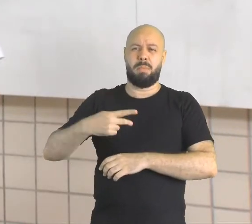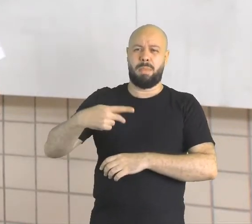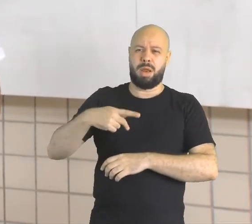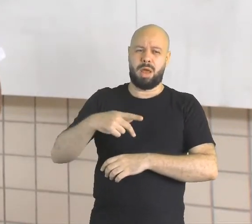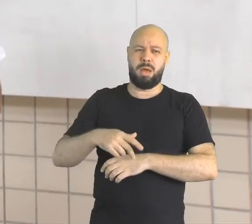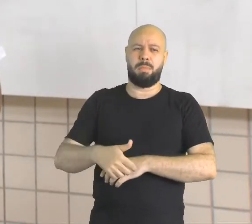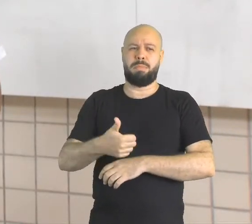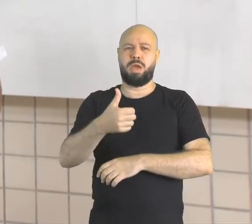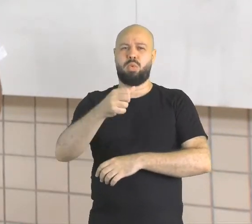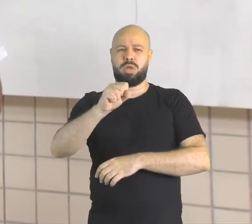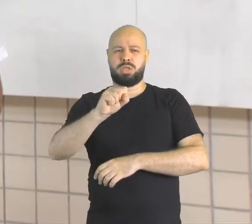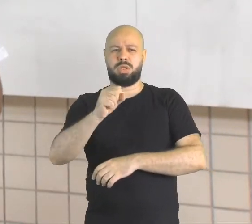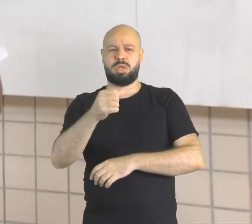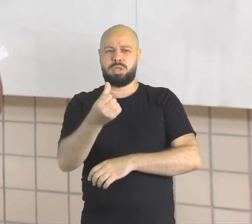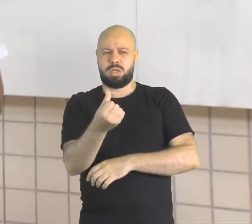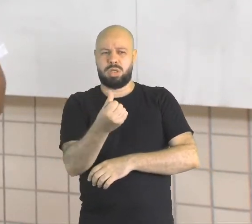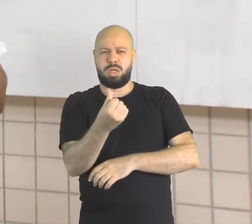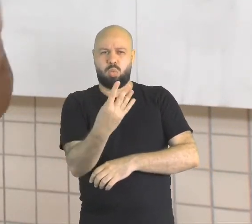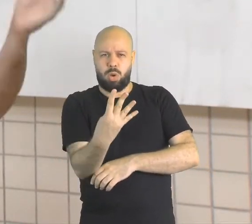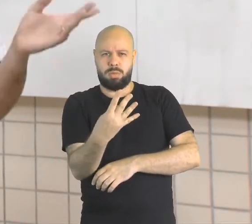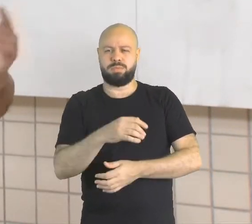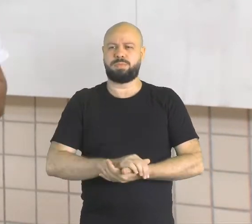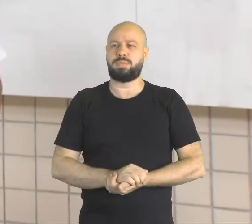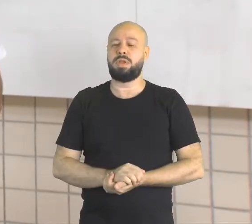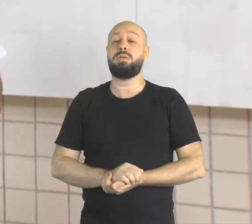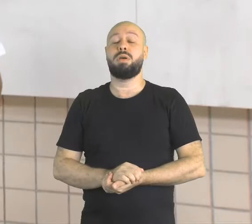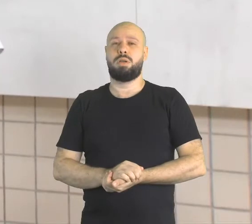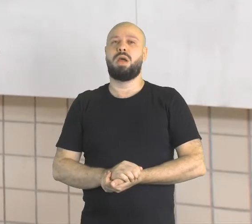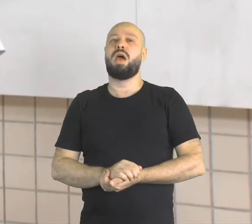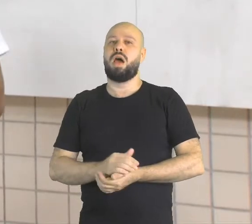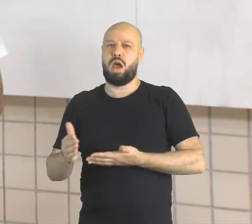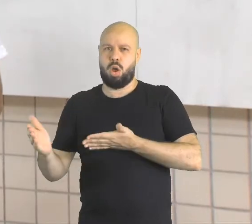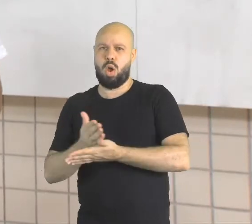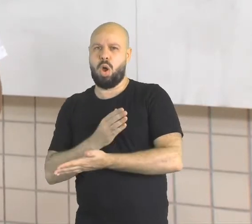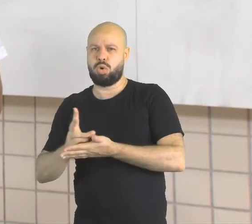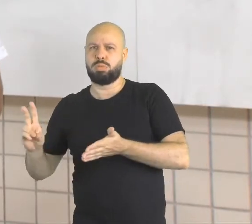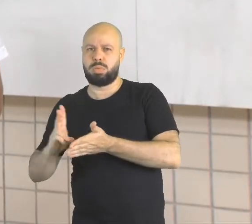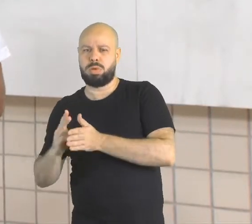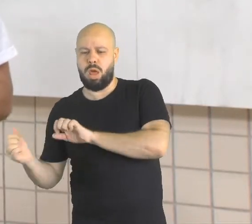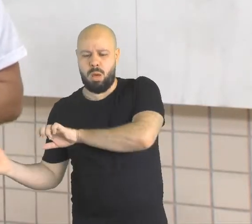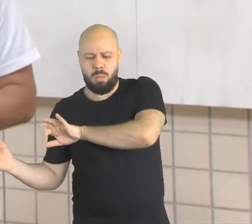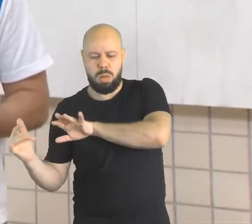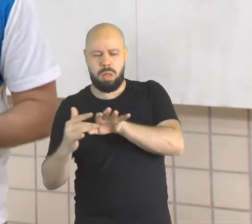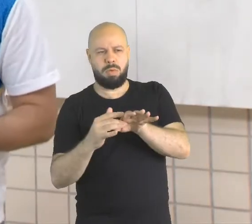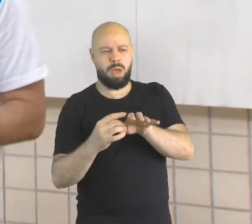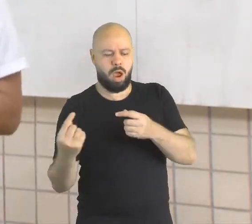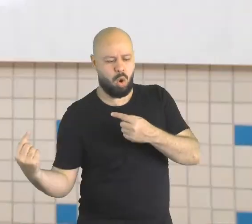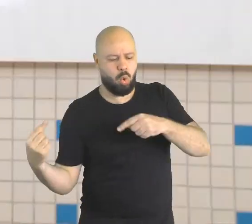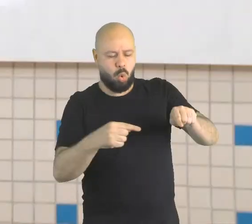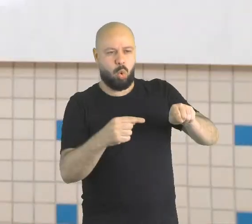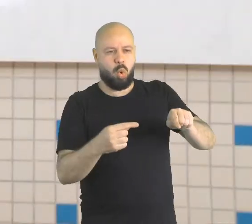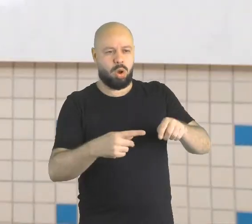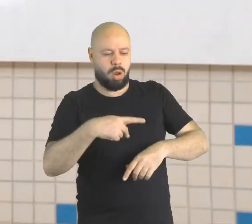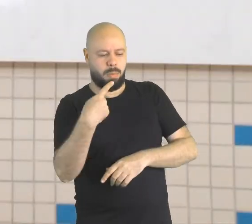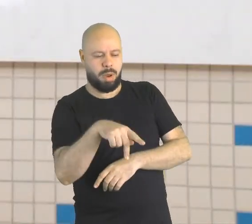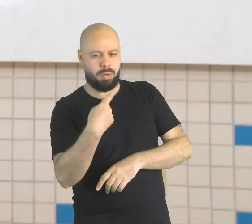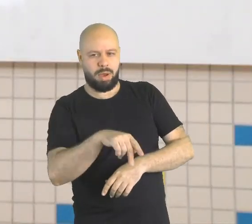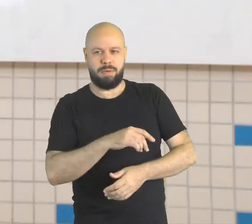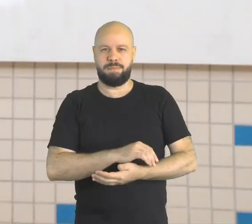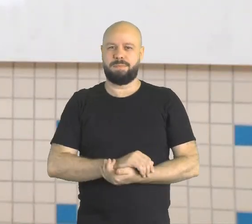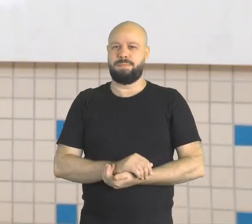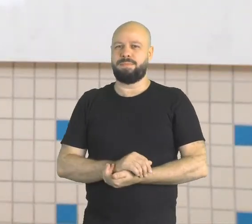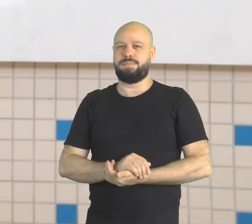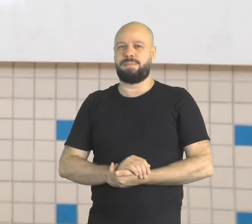do nosso exército brasileiro, que foi lá para o Paraguai combater os paraguaios. No século